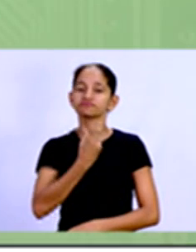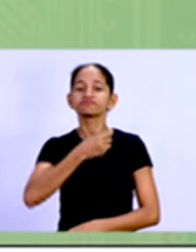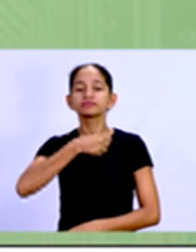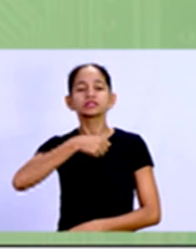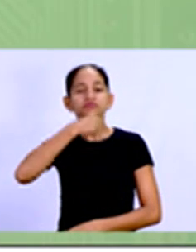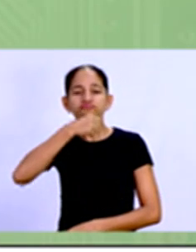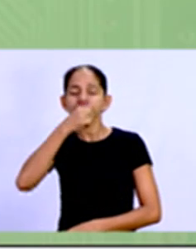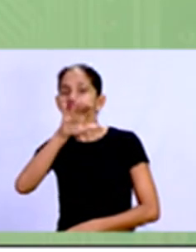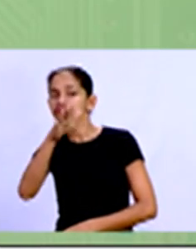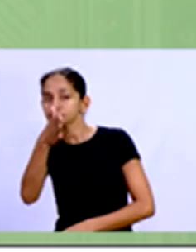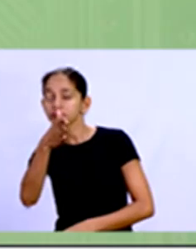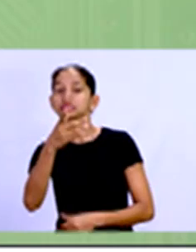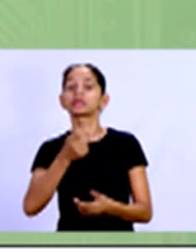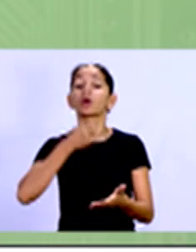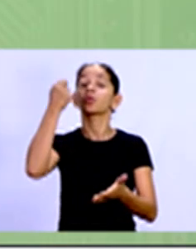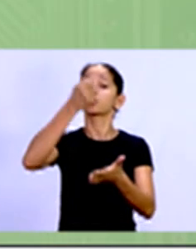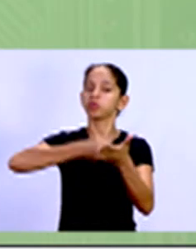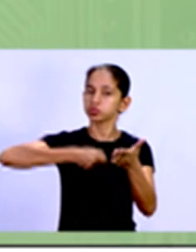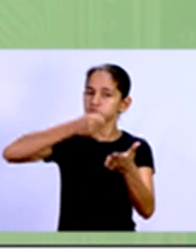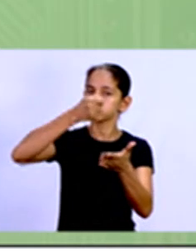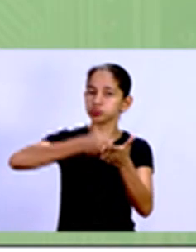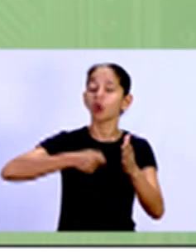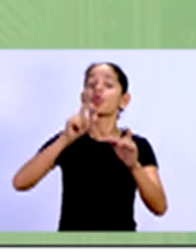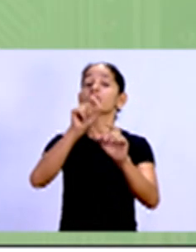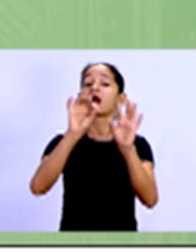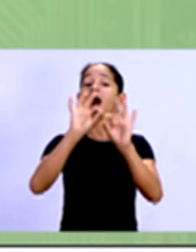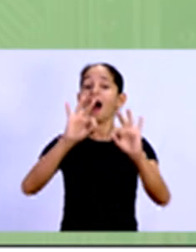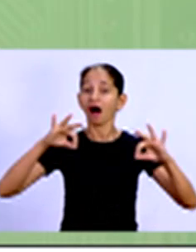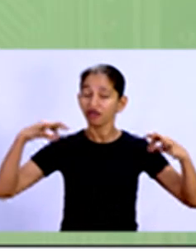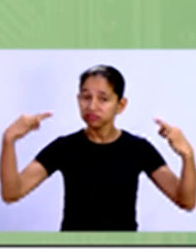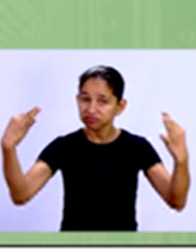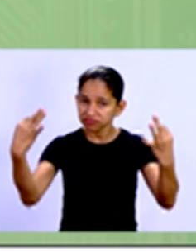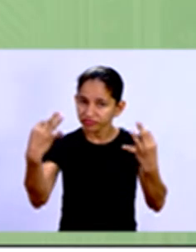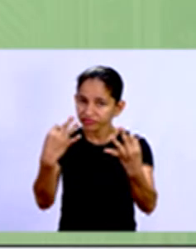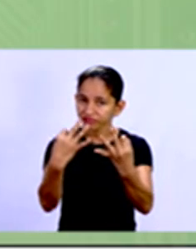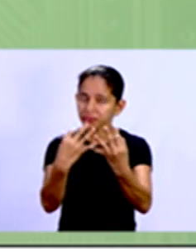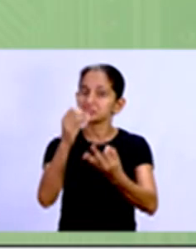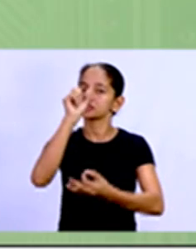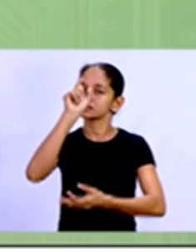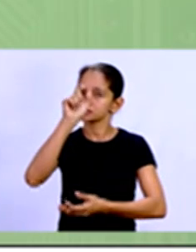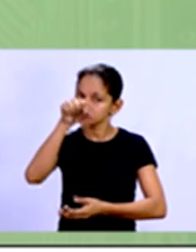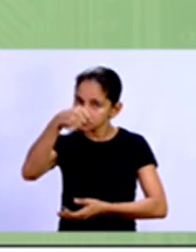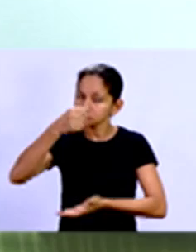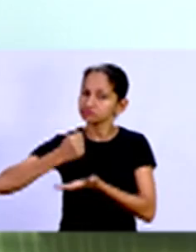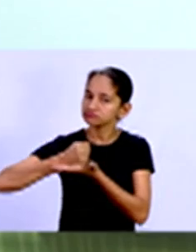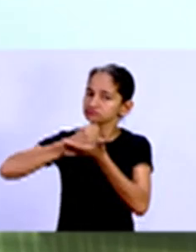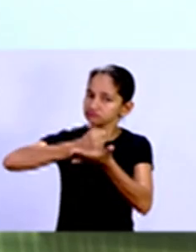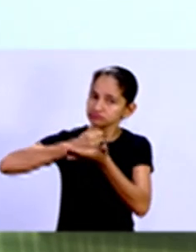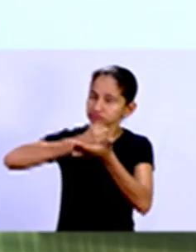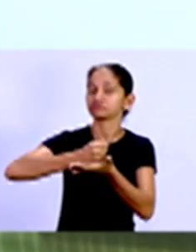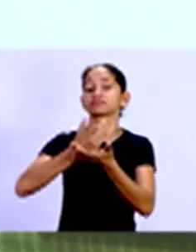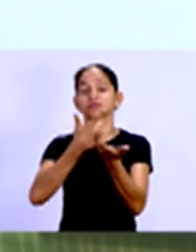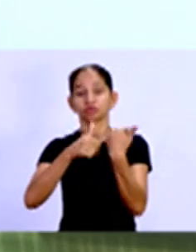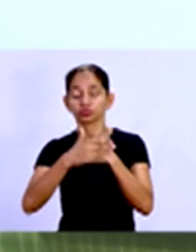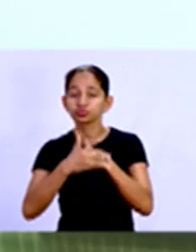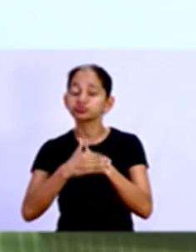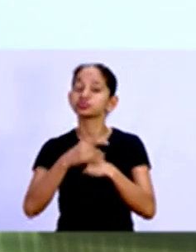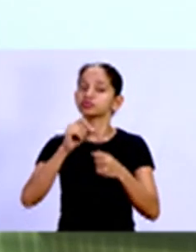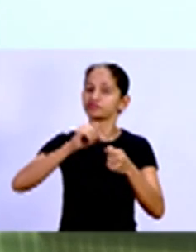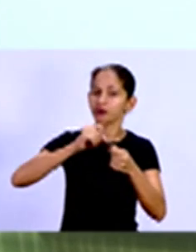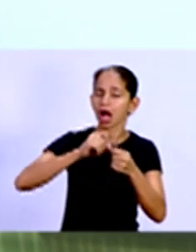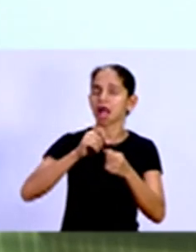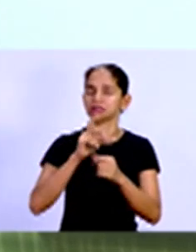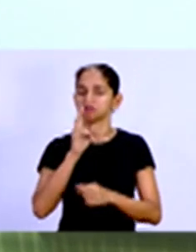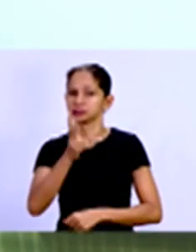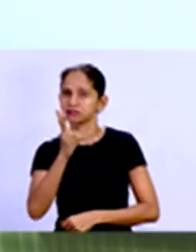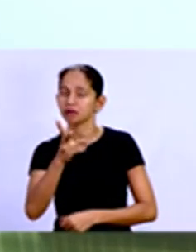reafirmam que é obrigação da família cuidar da pessoa idosa. Ao mesmo tempo que essas leis reafirmam que é